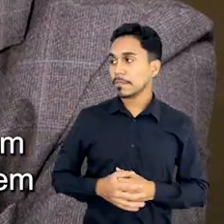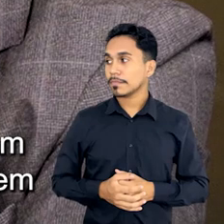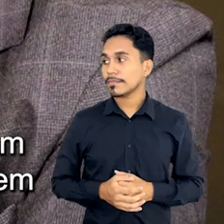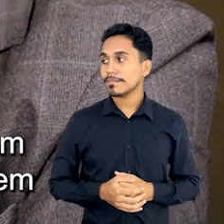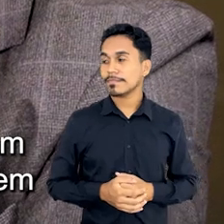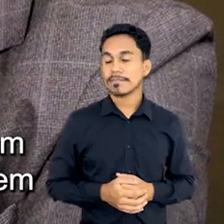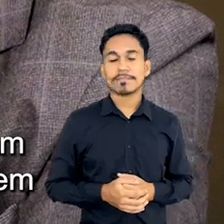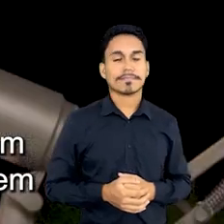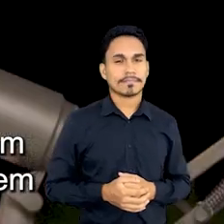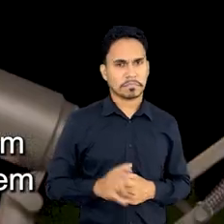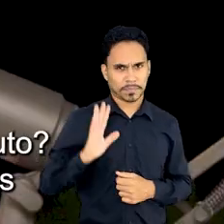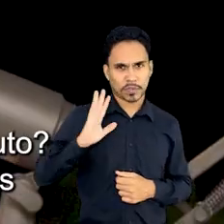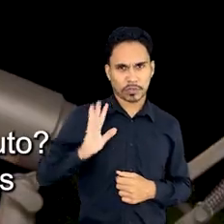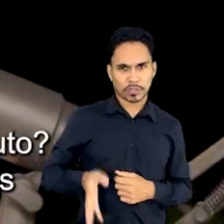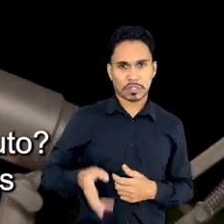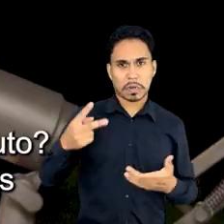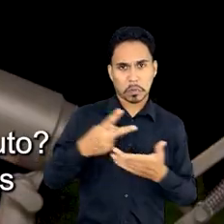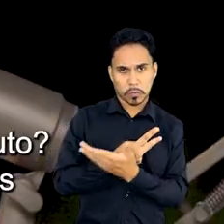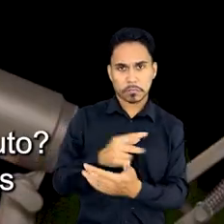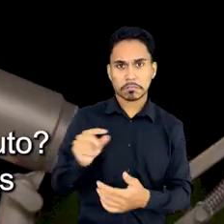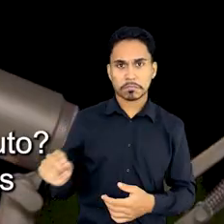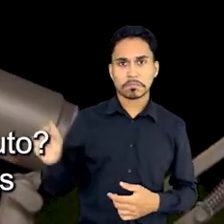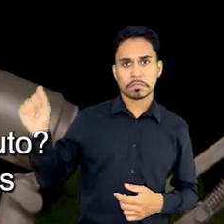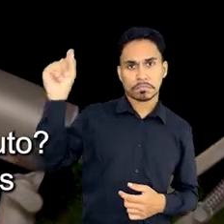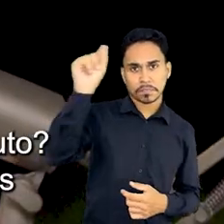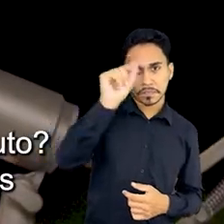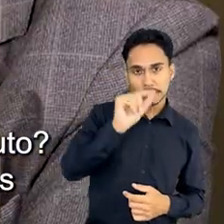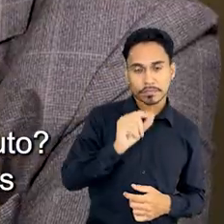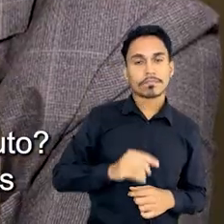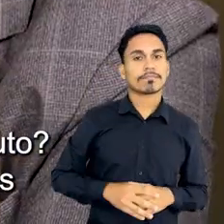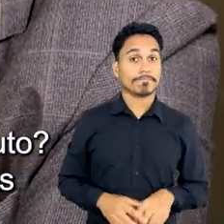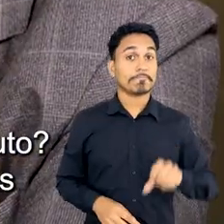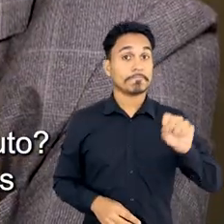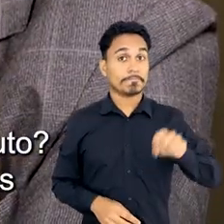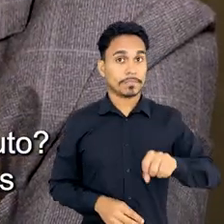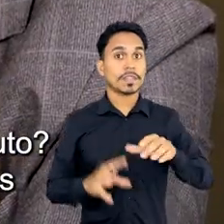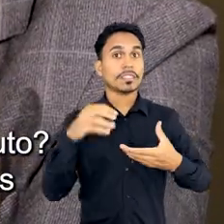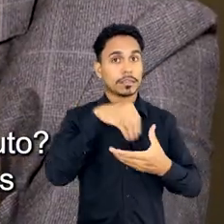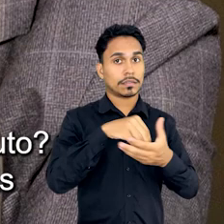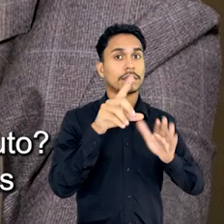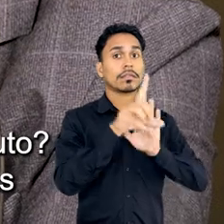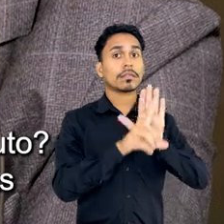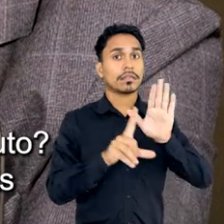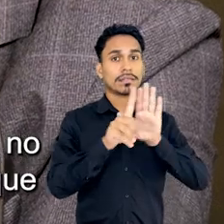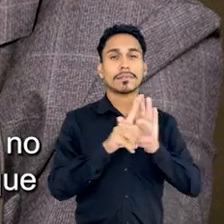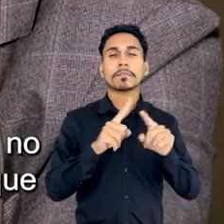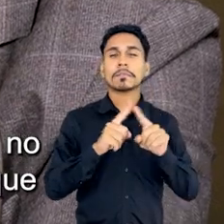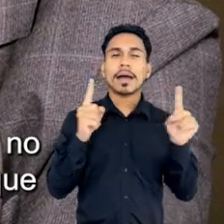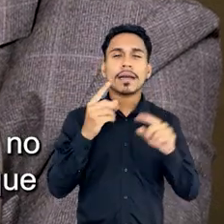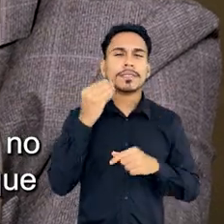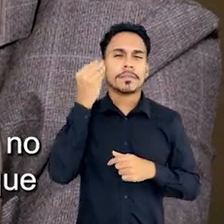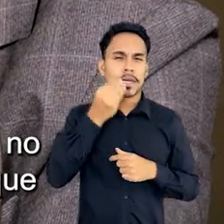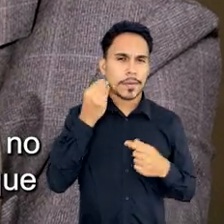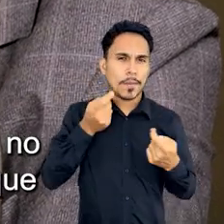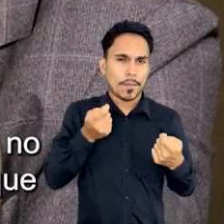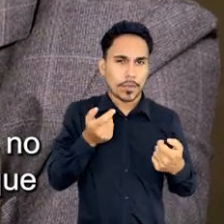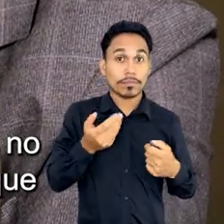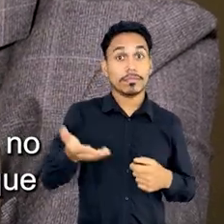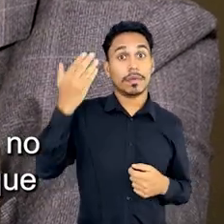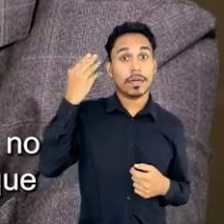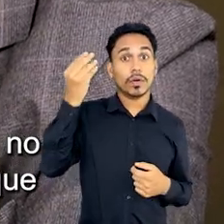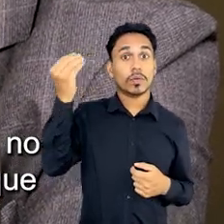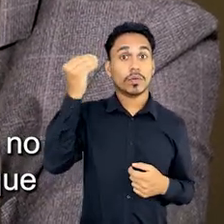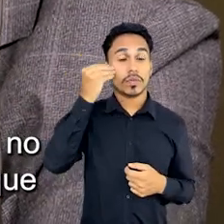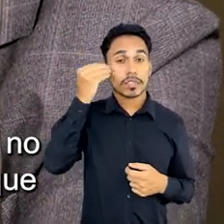eh Professor isso já tem acontecido já é uma realidade em algum Instituto isso isso tem na legislação há bastante tempo mas tem poucas experiências a gente fez um